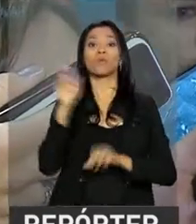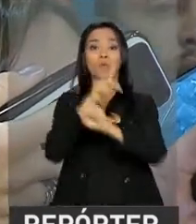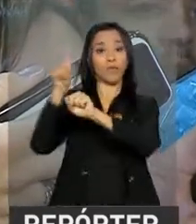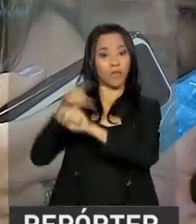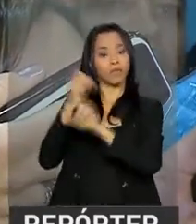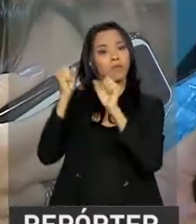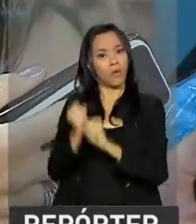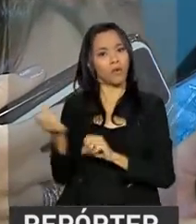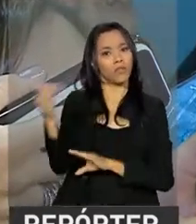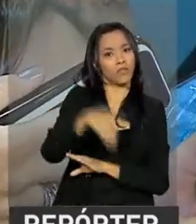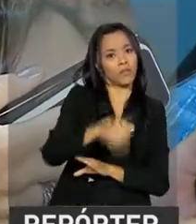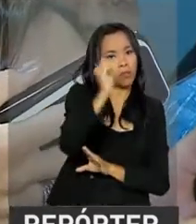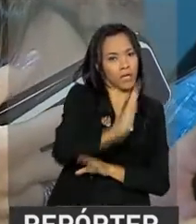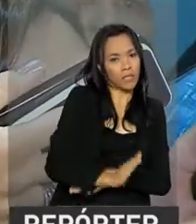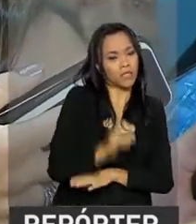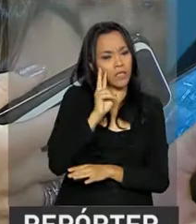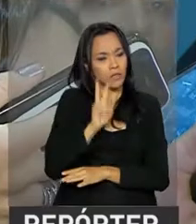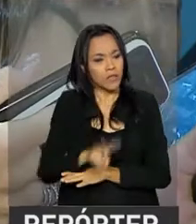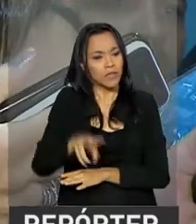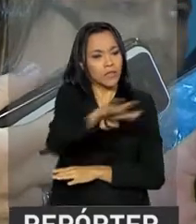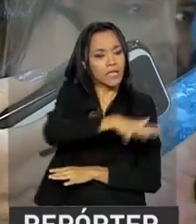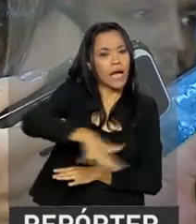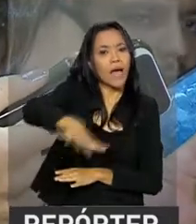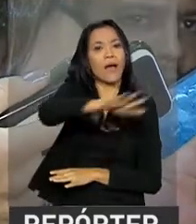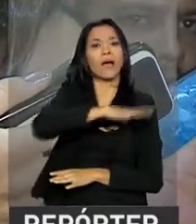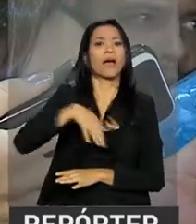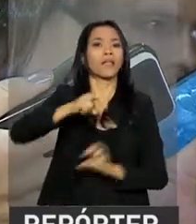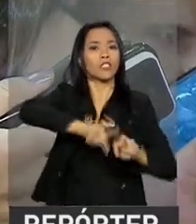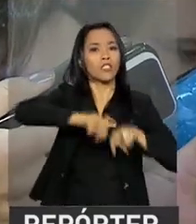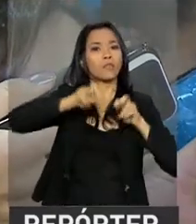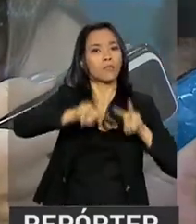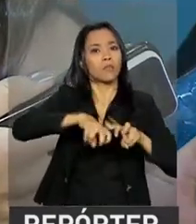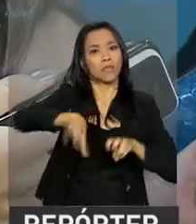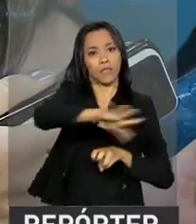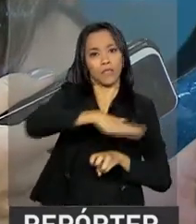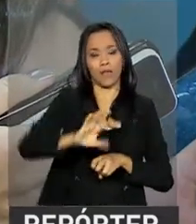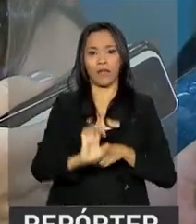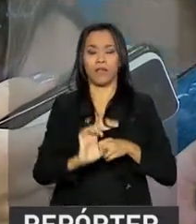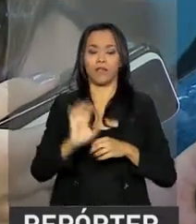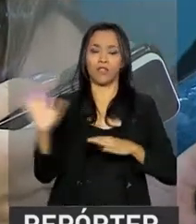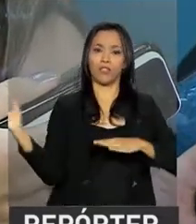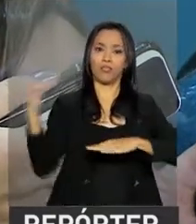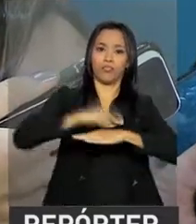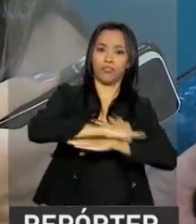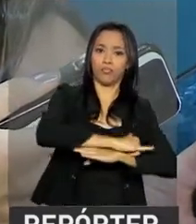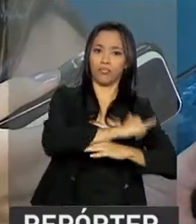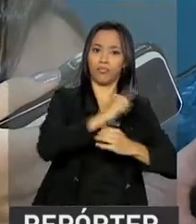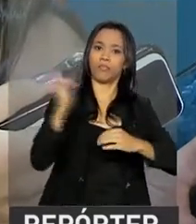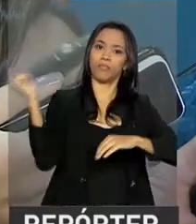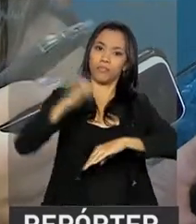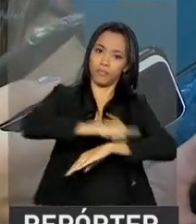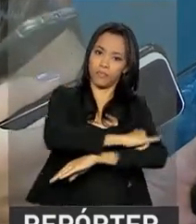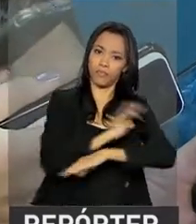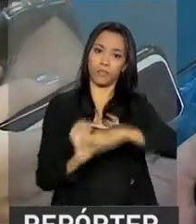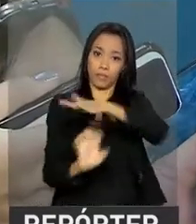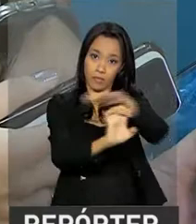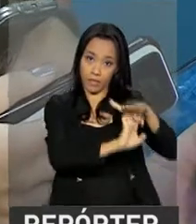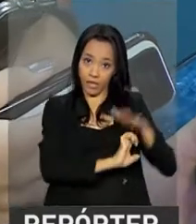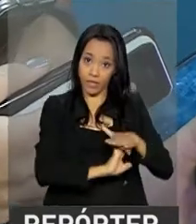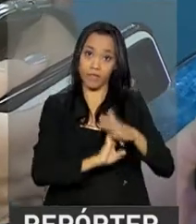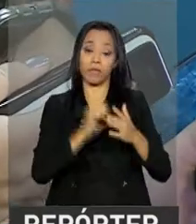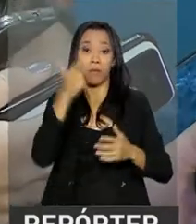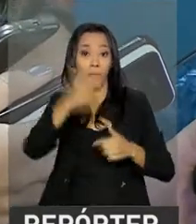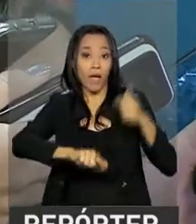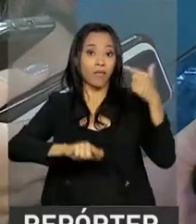o nosso mercado de aviação civil nós queremos mais empresas operando nós queremos mais competividade melhores preços mais